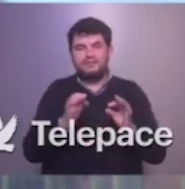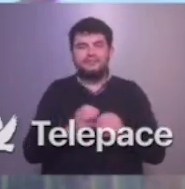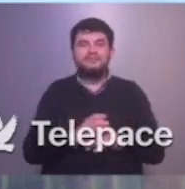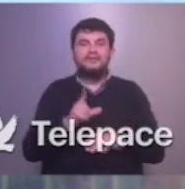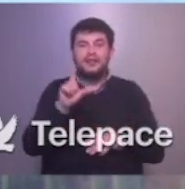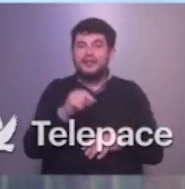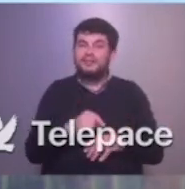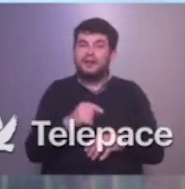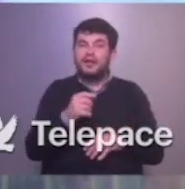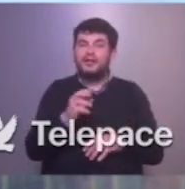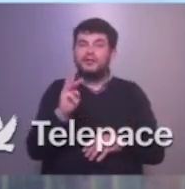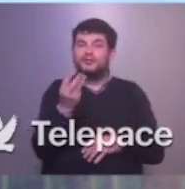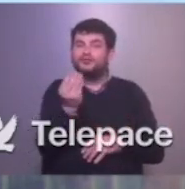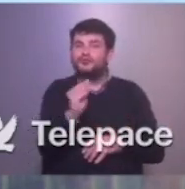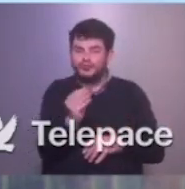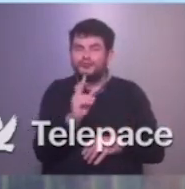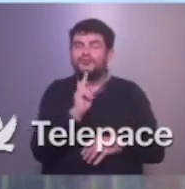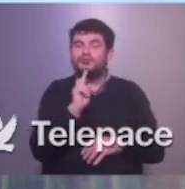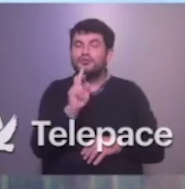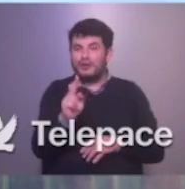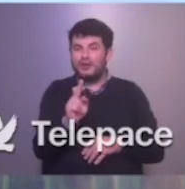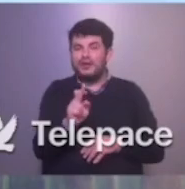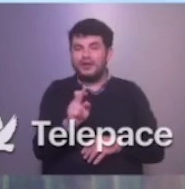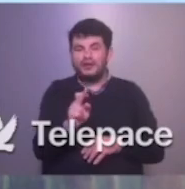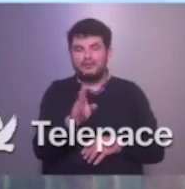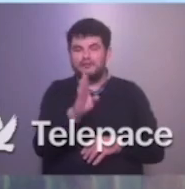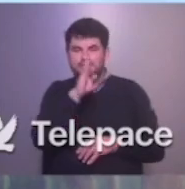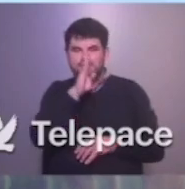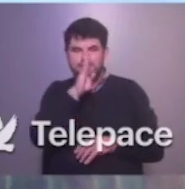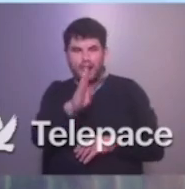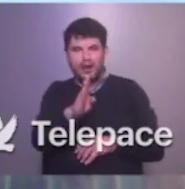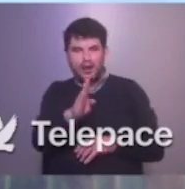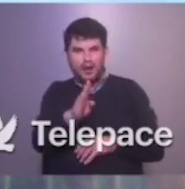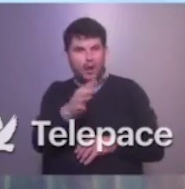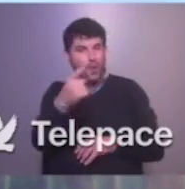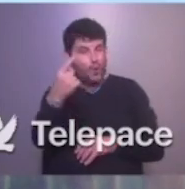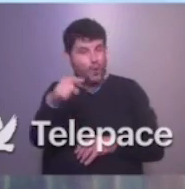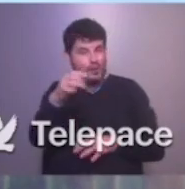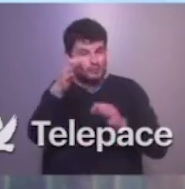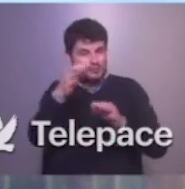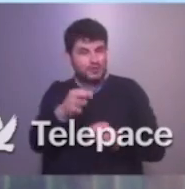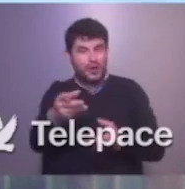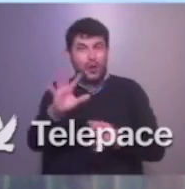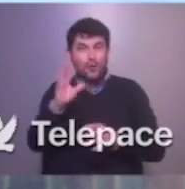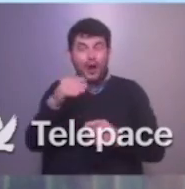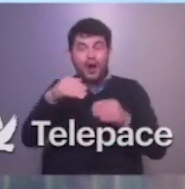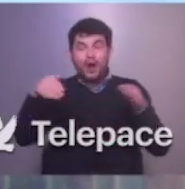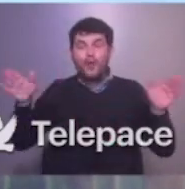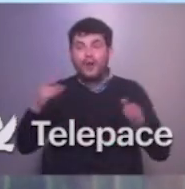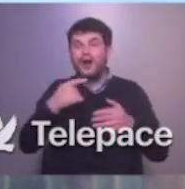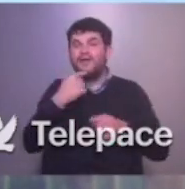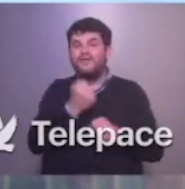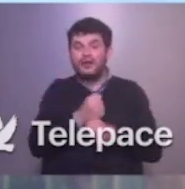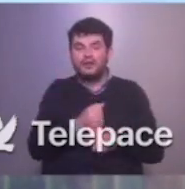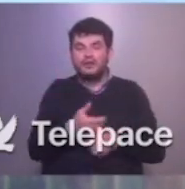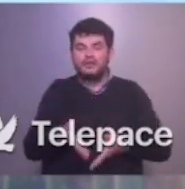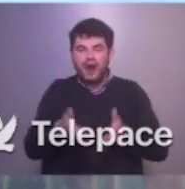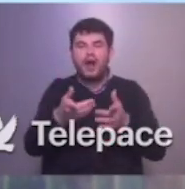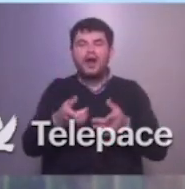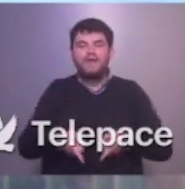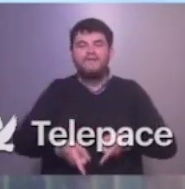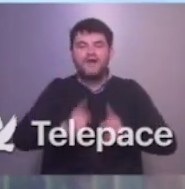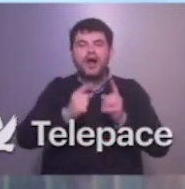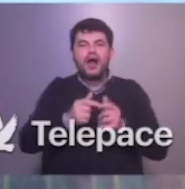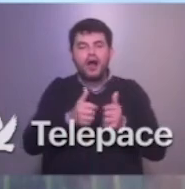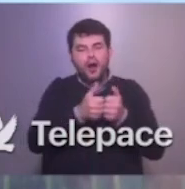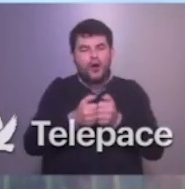constantemente. Também os pastorinhos responderam com uma determinação única ao convite que o anjo lhes fez: orai,